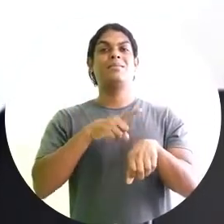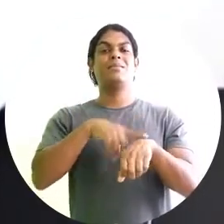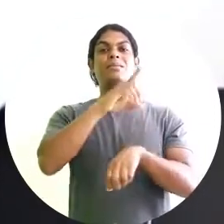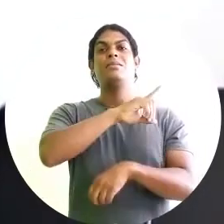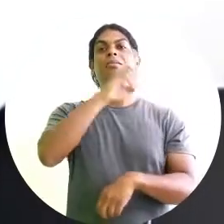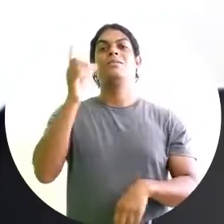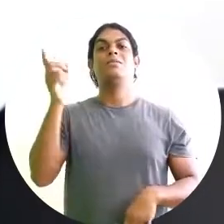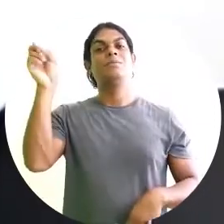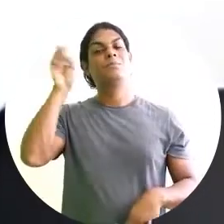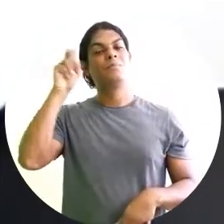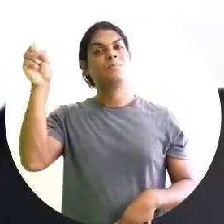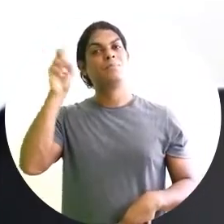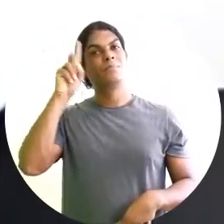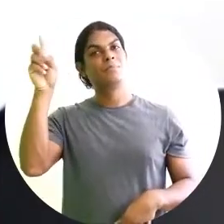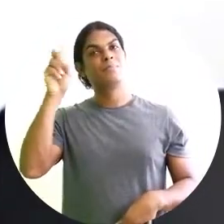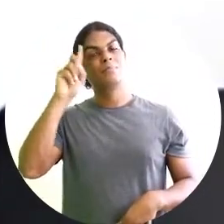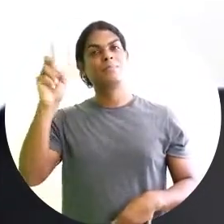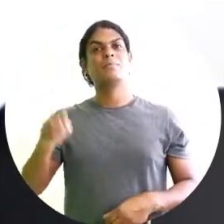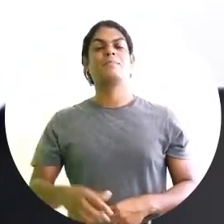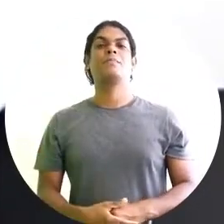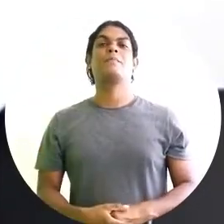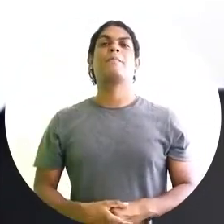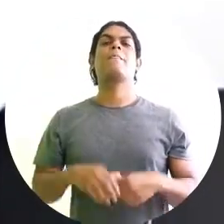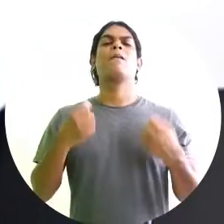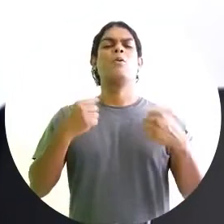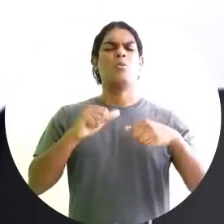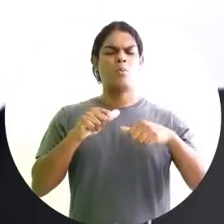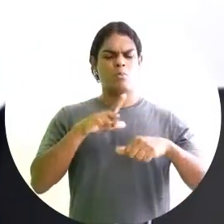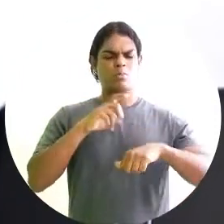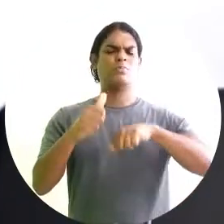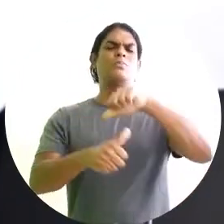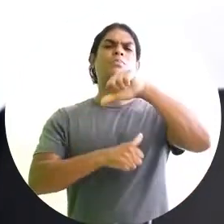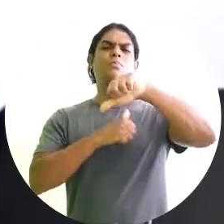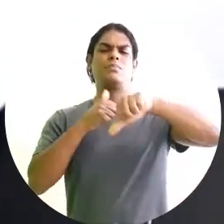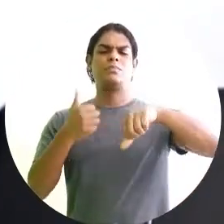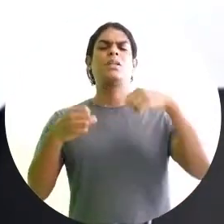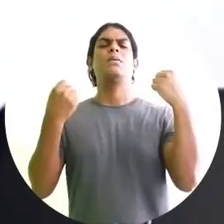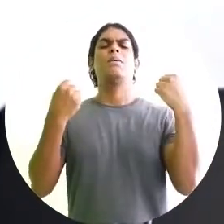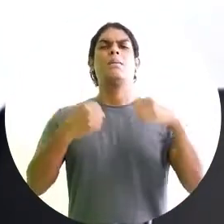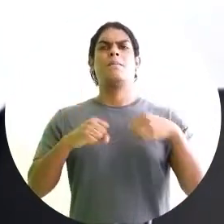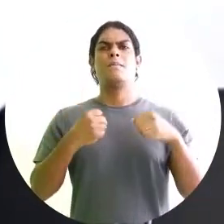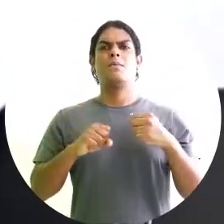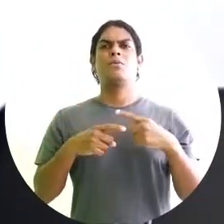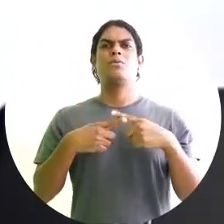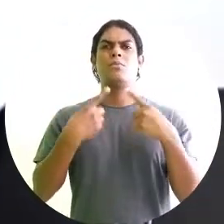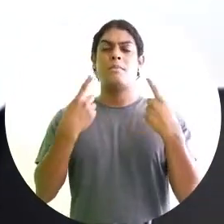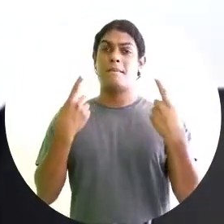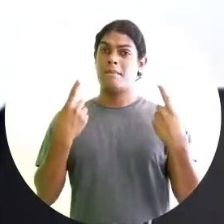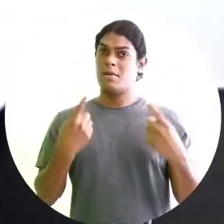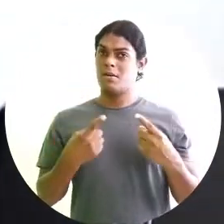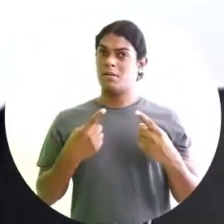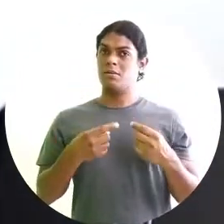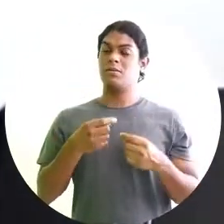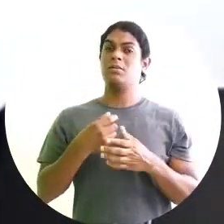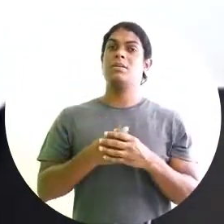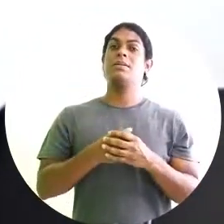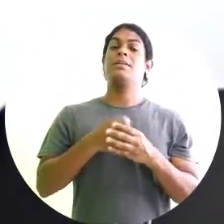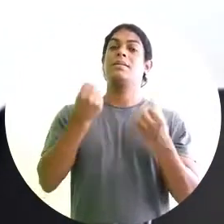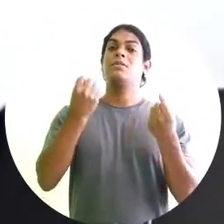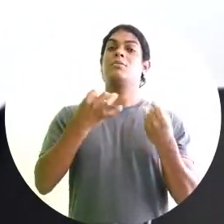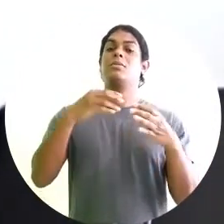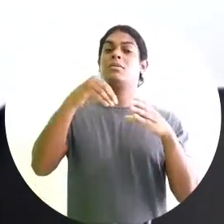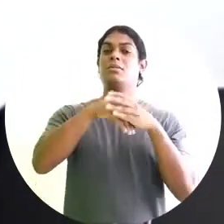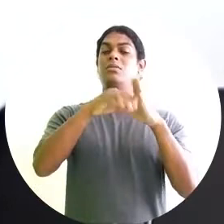diárias, podendo haver também alguma compensação. Mas 6 horas diárias, pode haver mudança? Pode. Está dito que, na